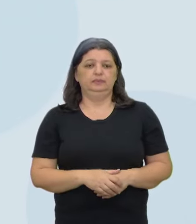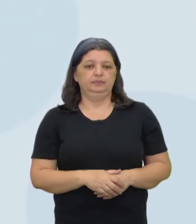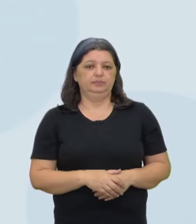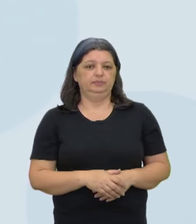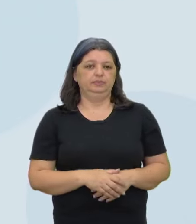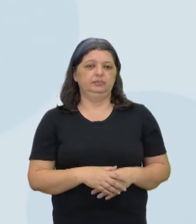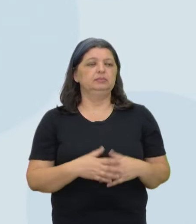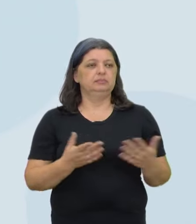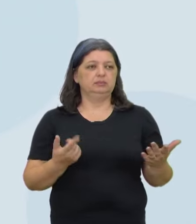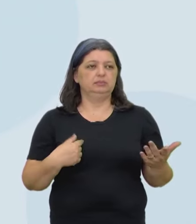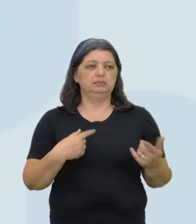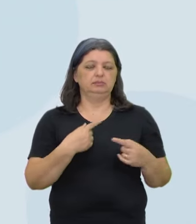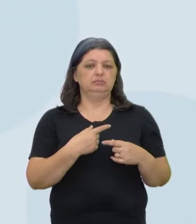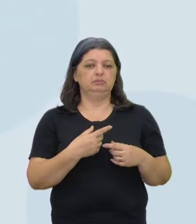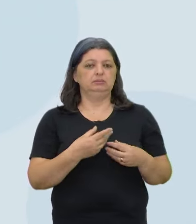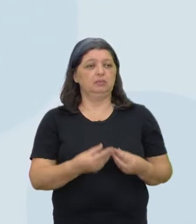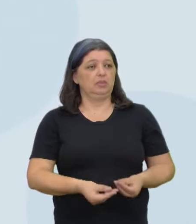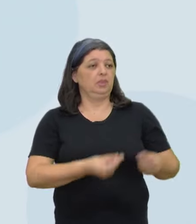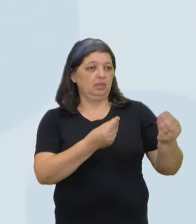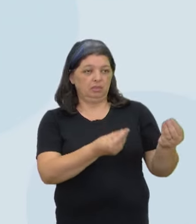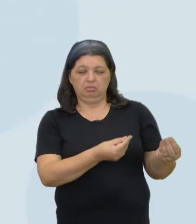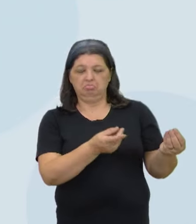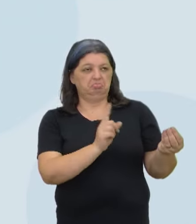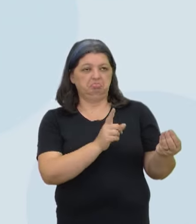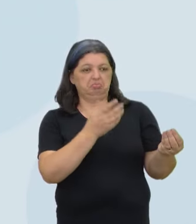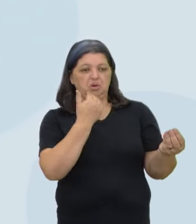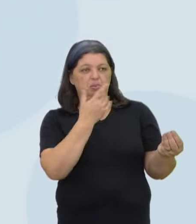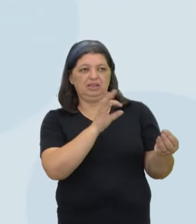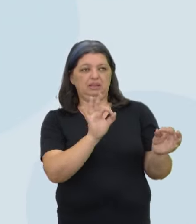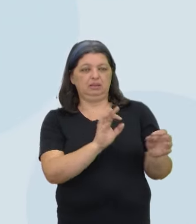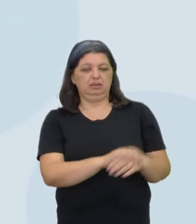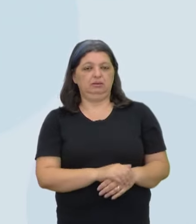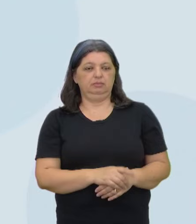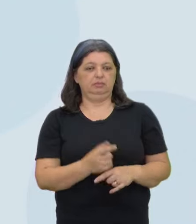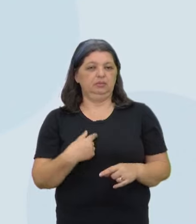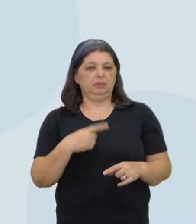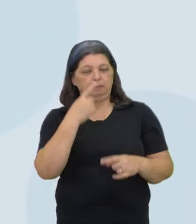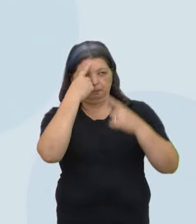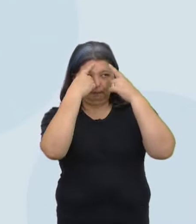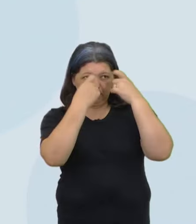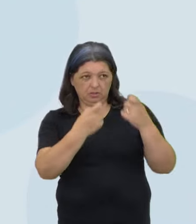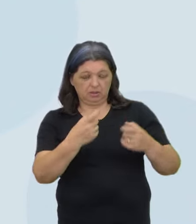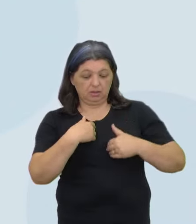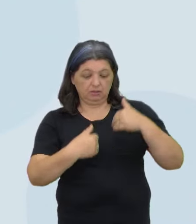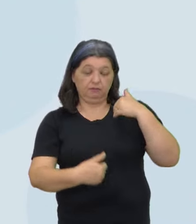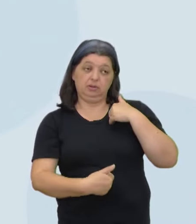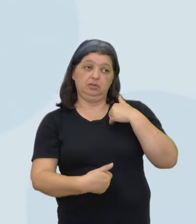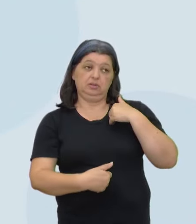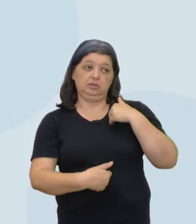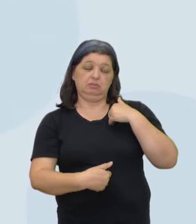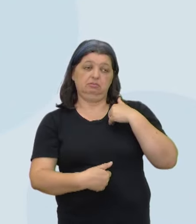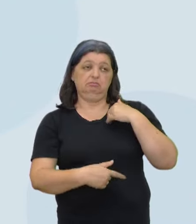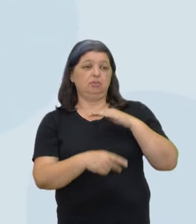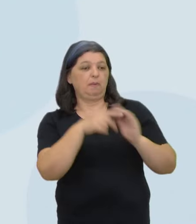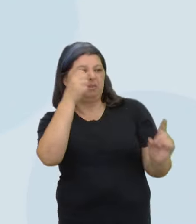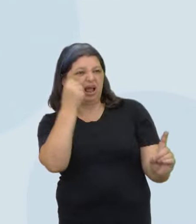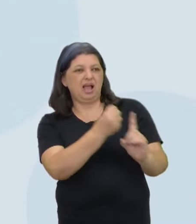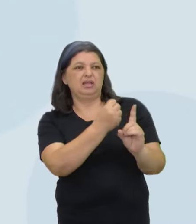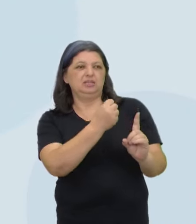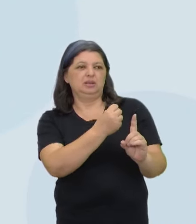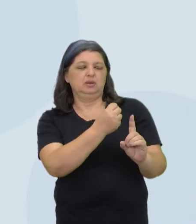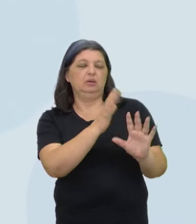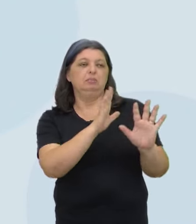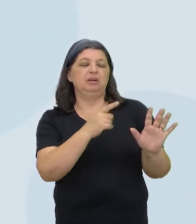Mas, assim, não dei comida pro Thiago. Eu não tô infringindo uma violência física nele de agredir. Mas o fato